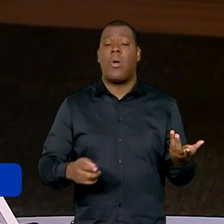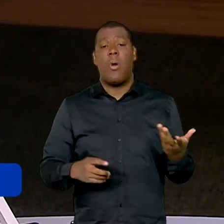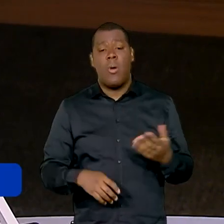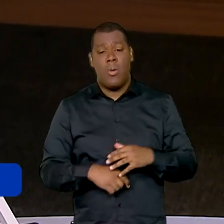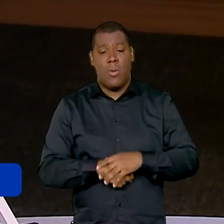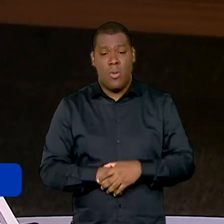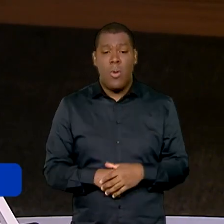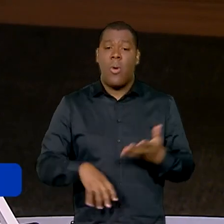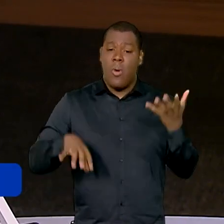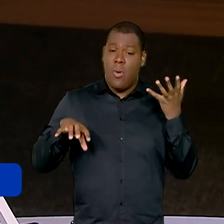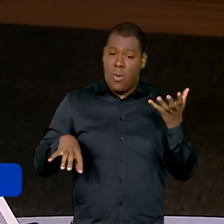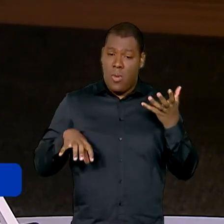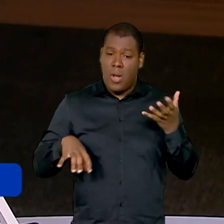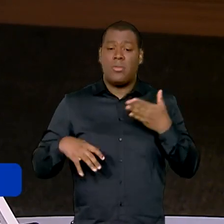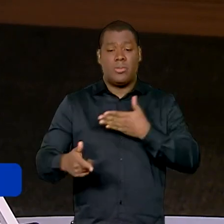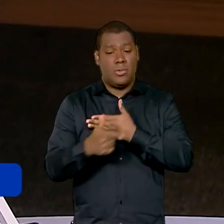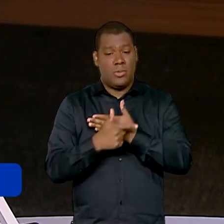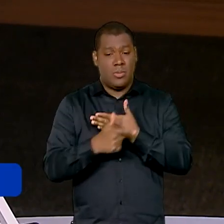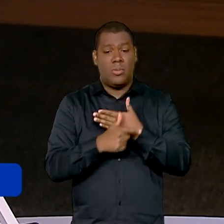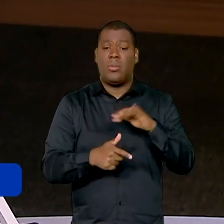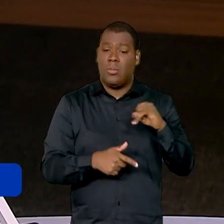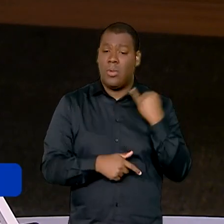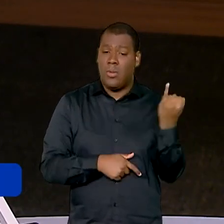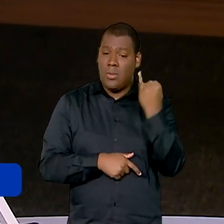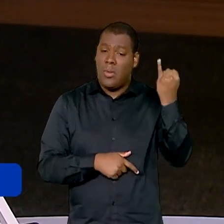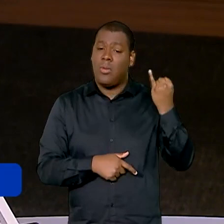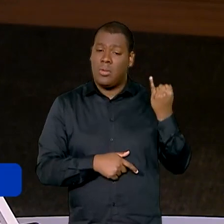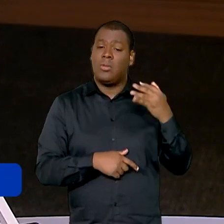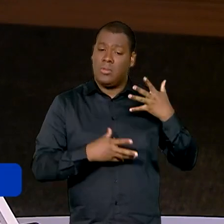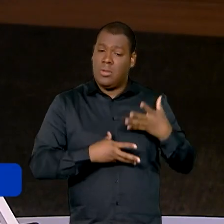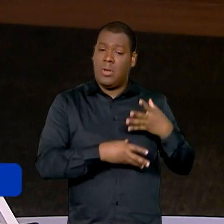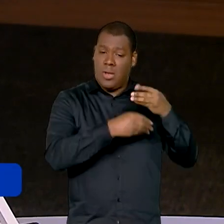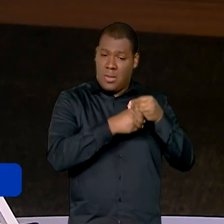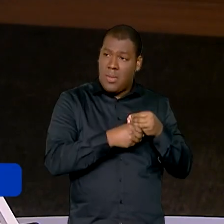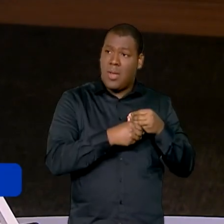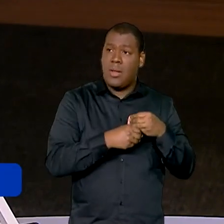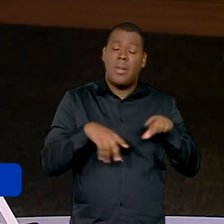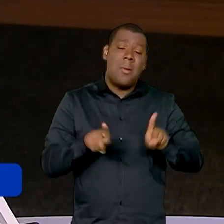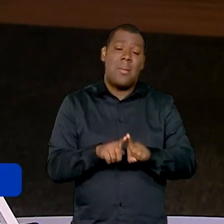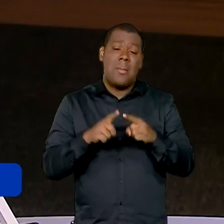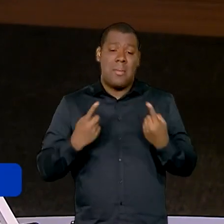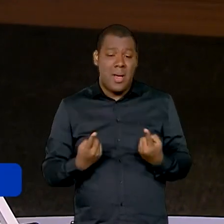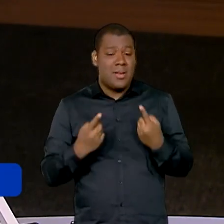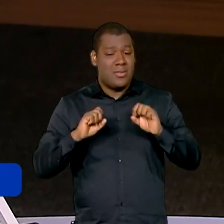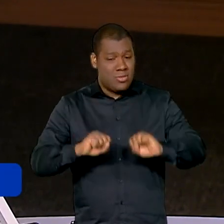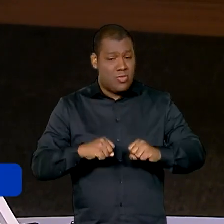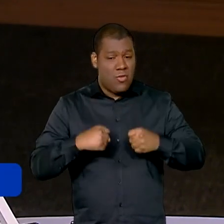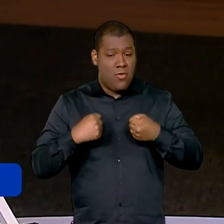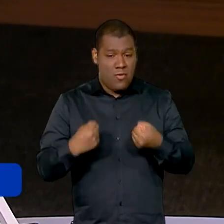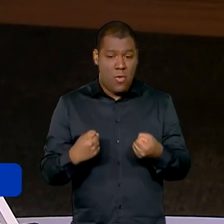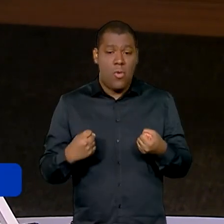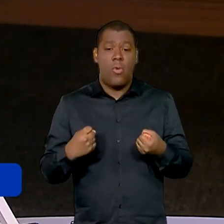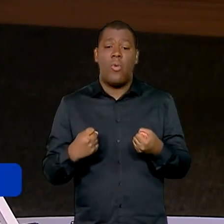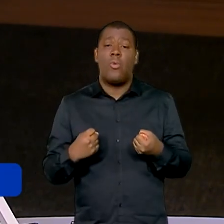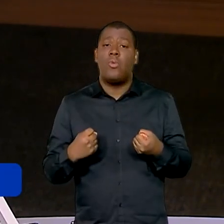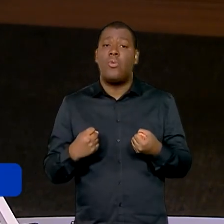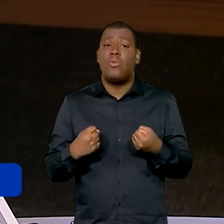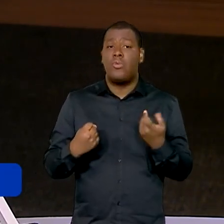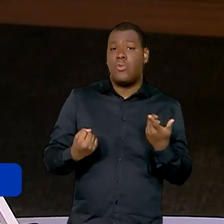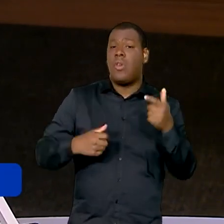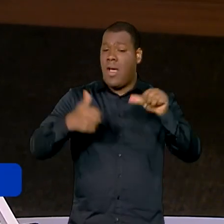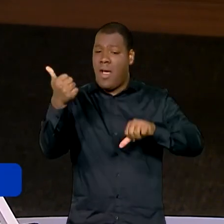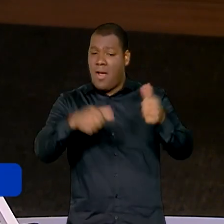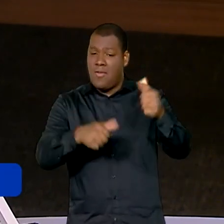bastante forte do conjunto das emendas, mas nós procuramos preencher a partir de critérios